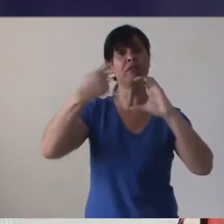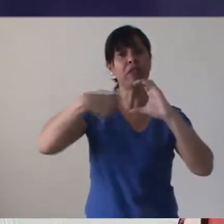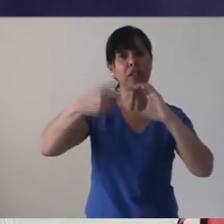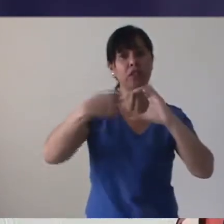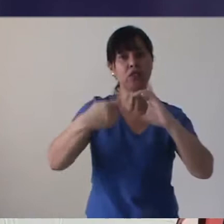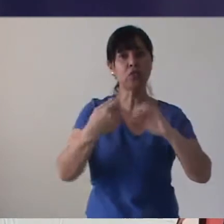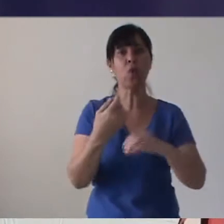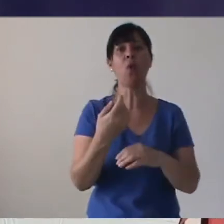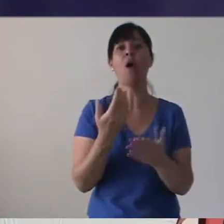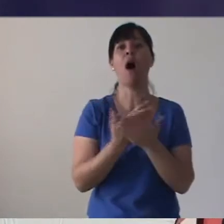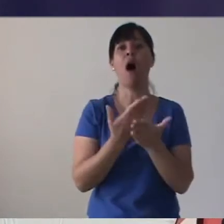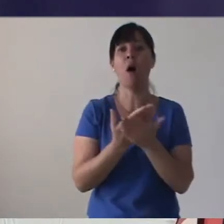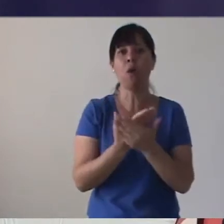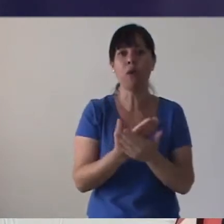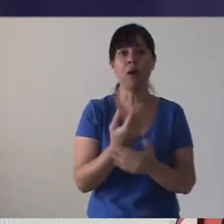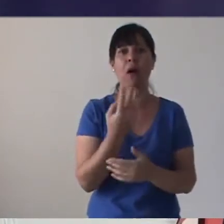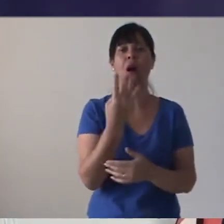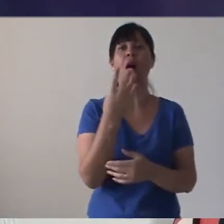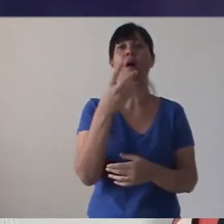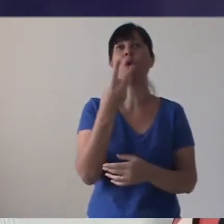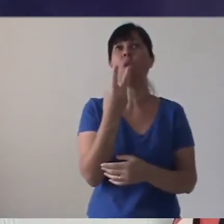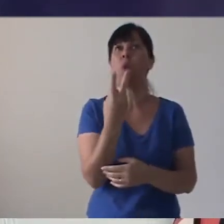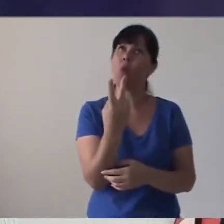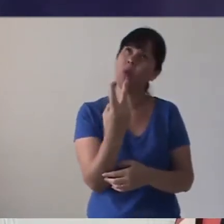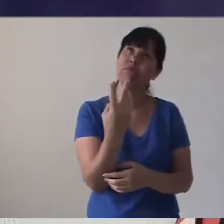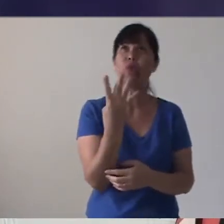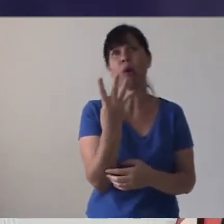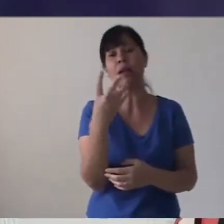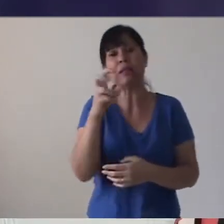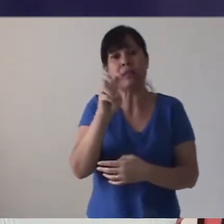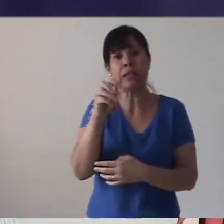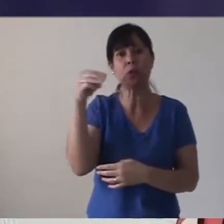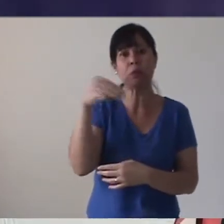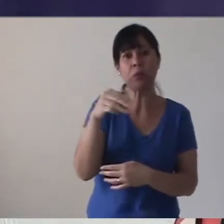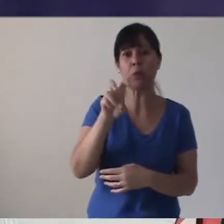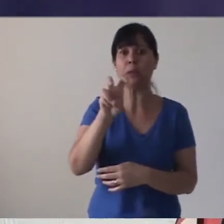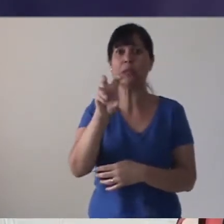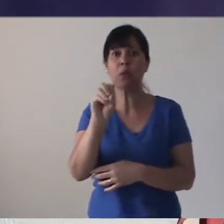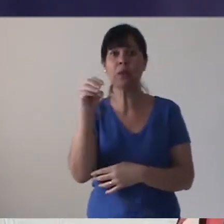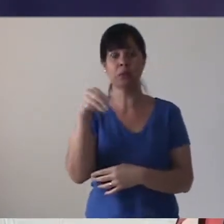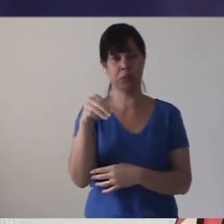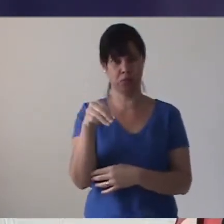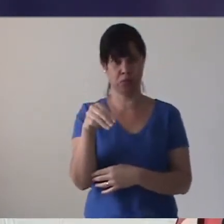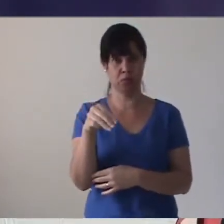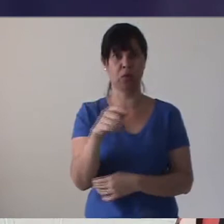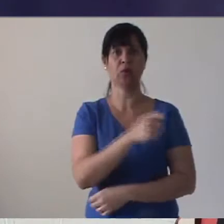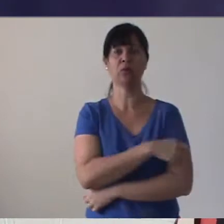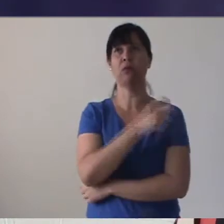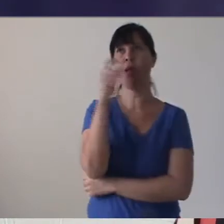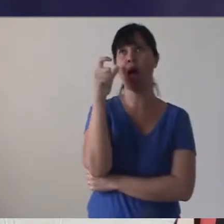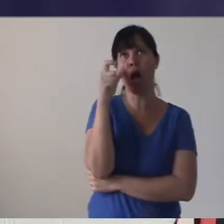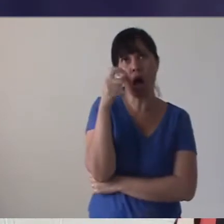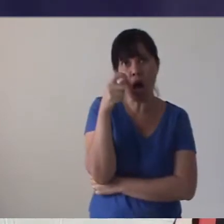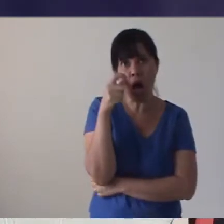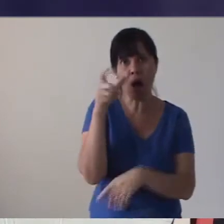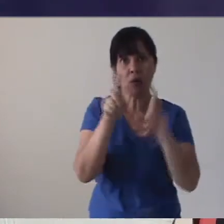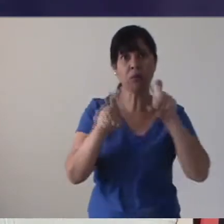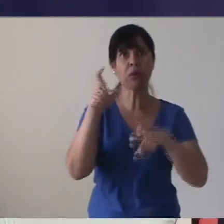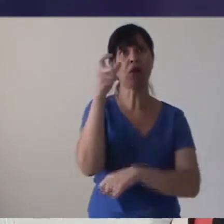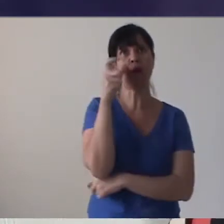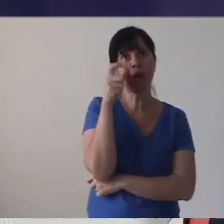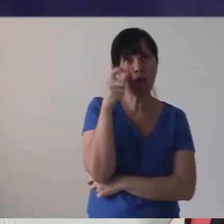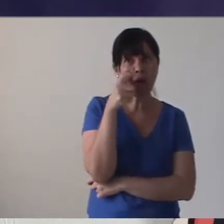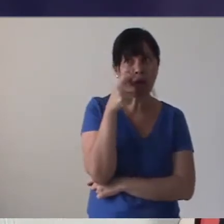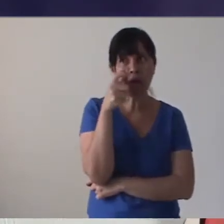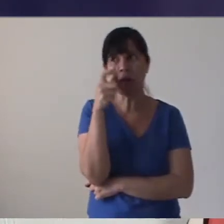minutos, 45 minutos, 50, e os alunos assistiram também. Então,